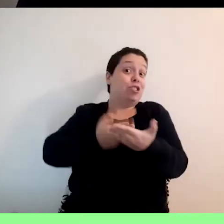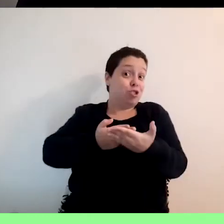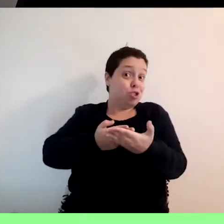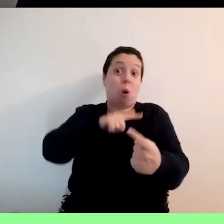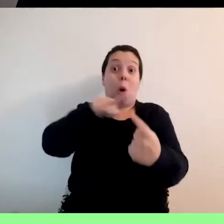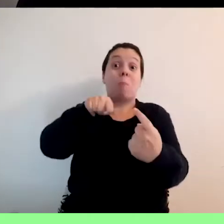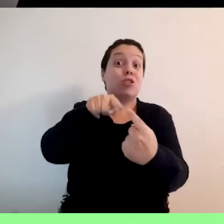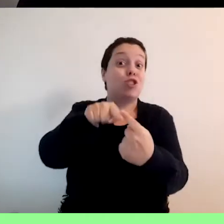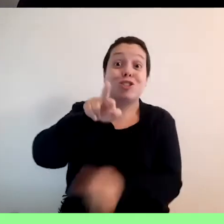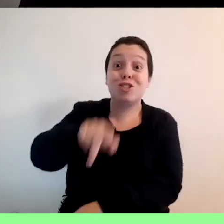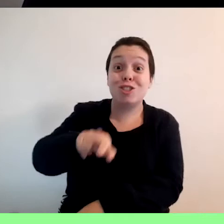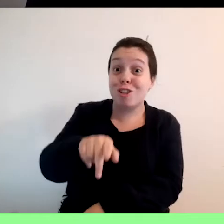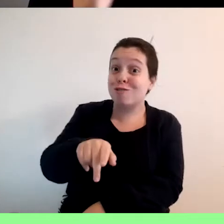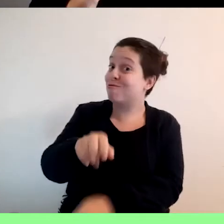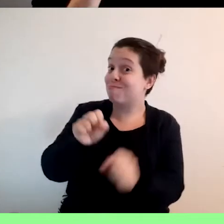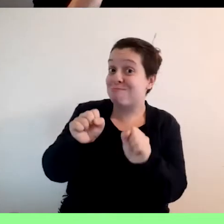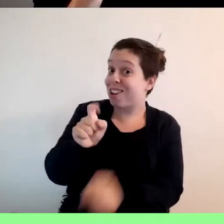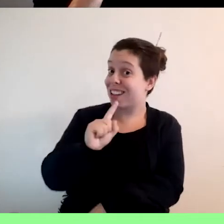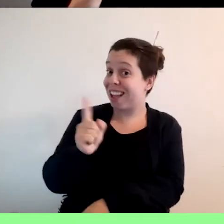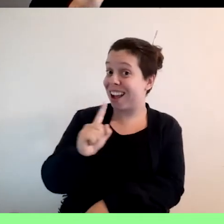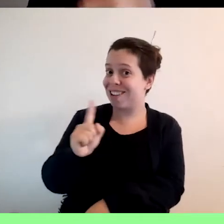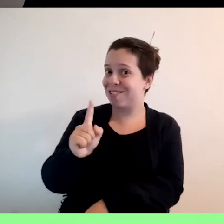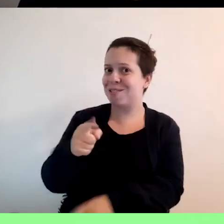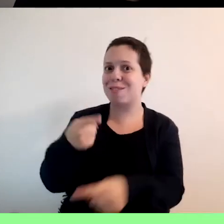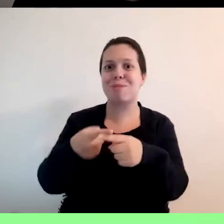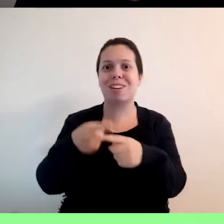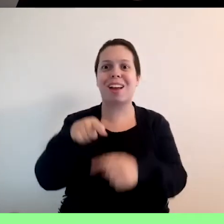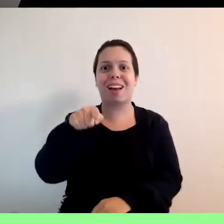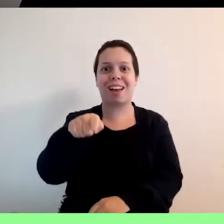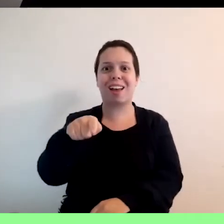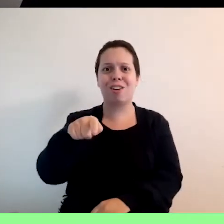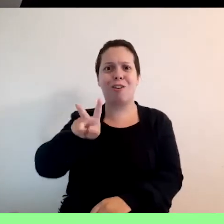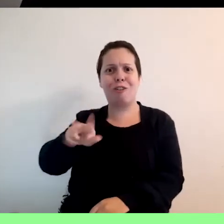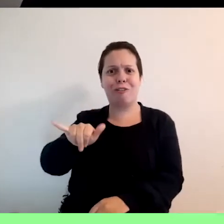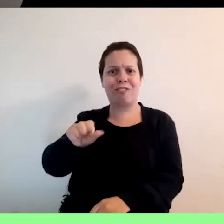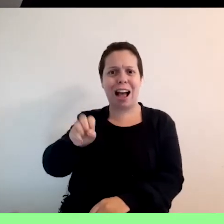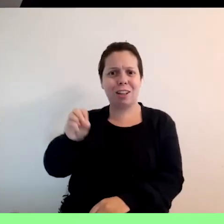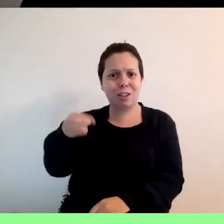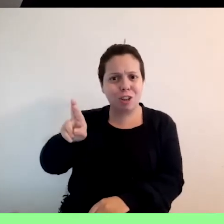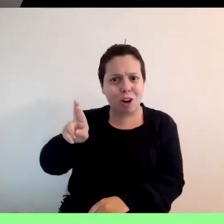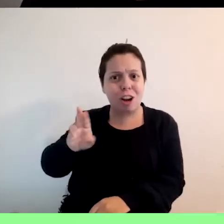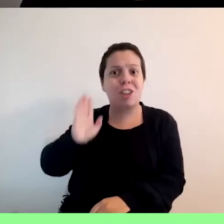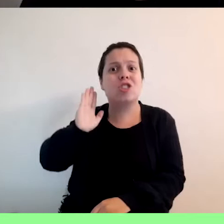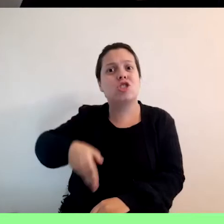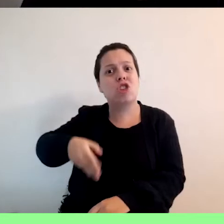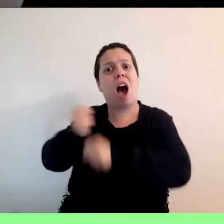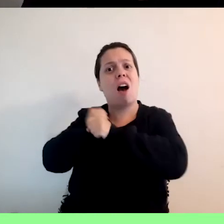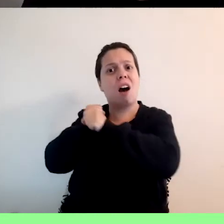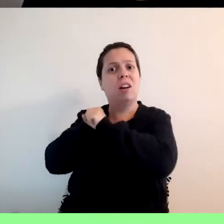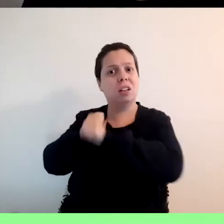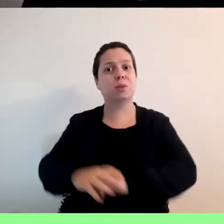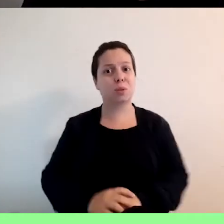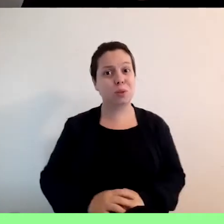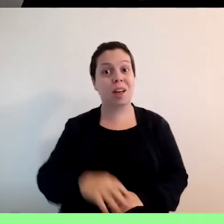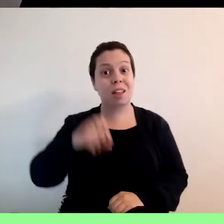ser que não, porque esse programa ele já tem alguns anos. E se a gente for olhar a história das pessoas